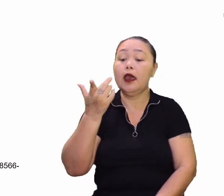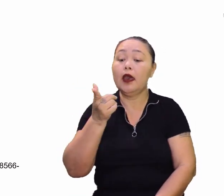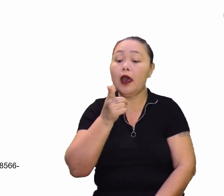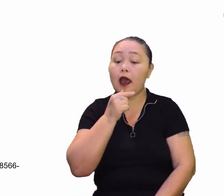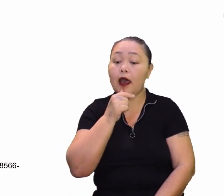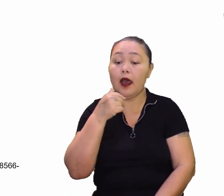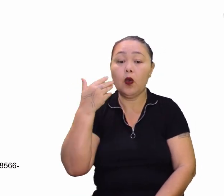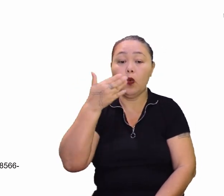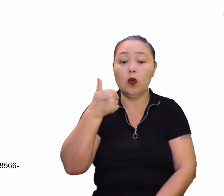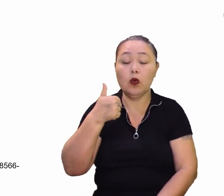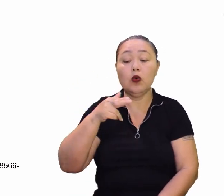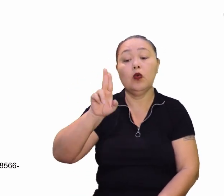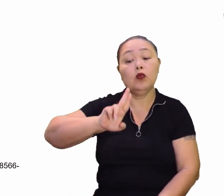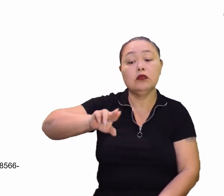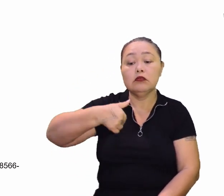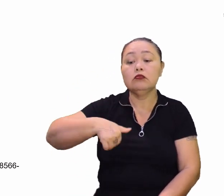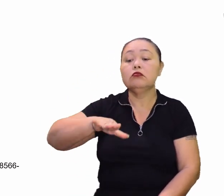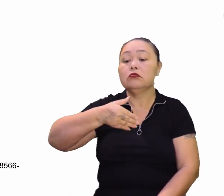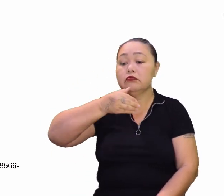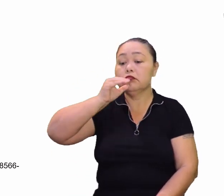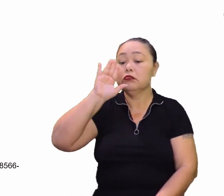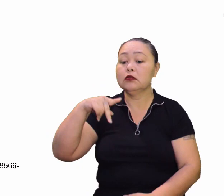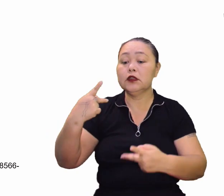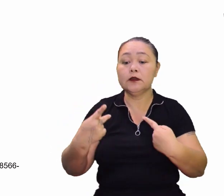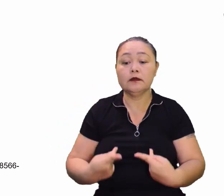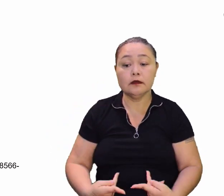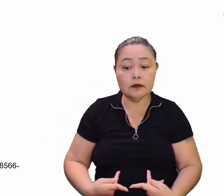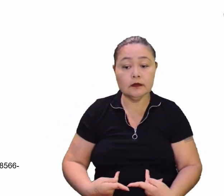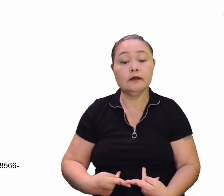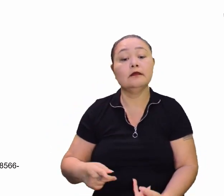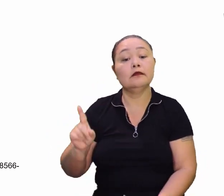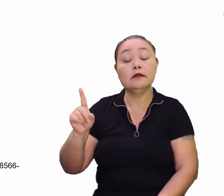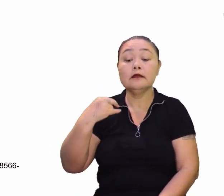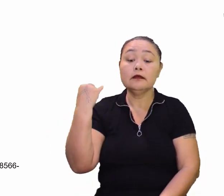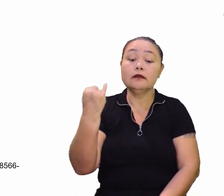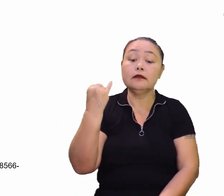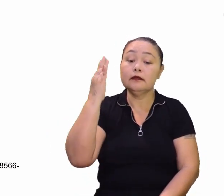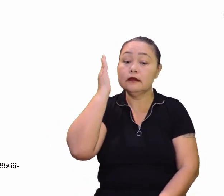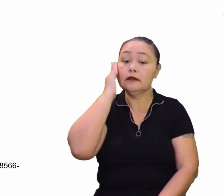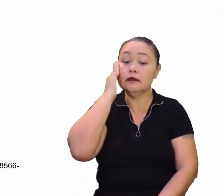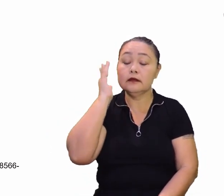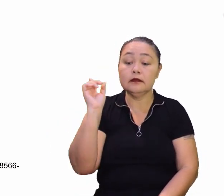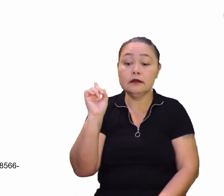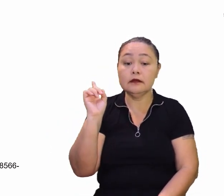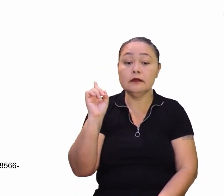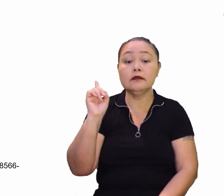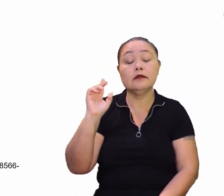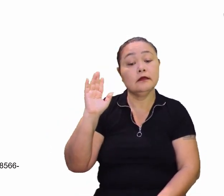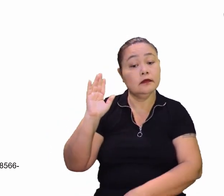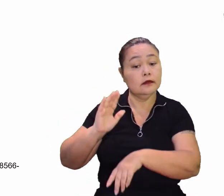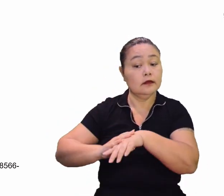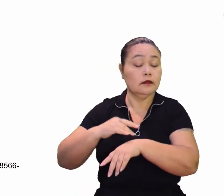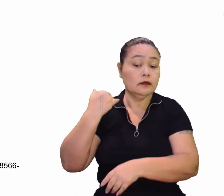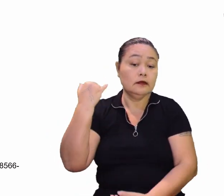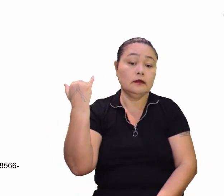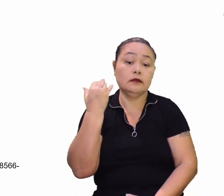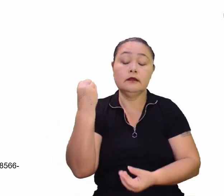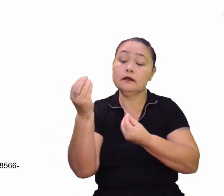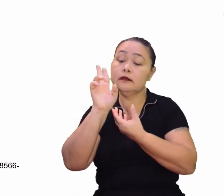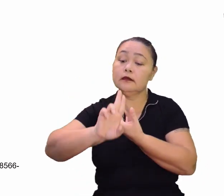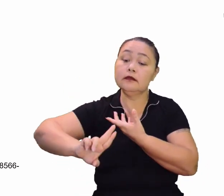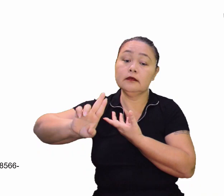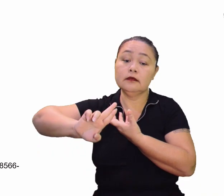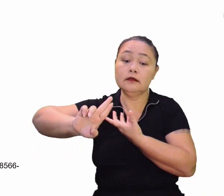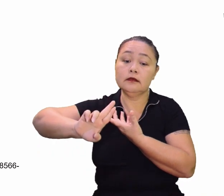consumível pelas atividades humanas. Isso aqui é importante você entender. Daqui é mais importante. Como que é